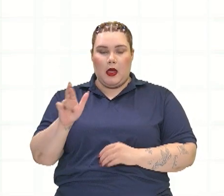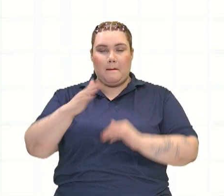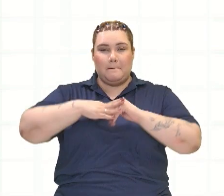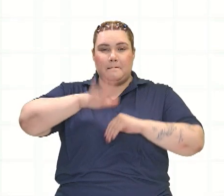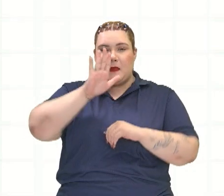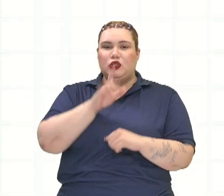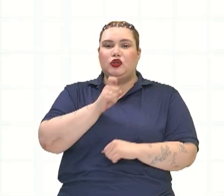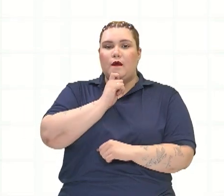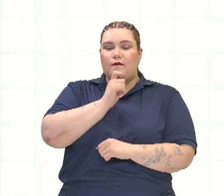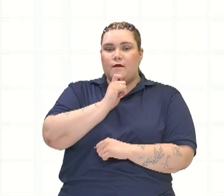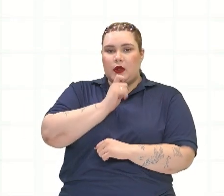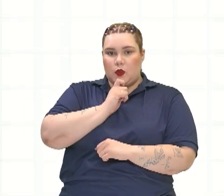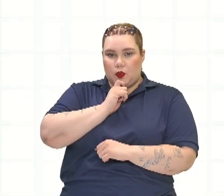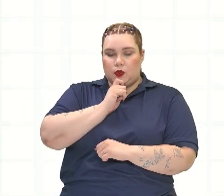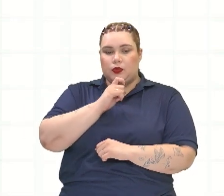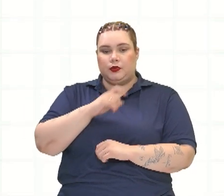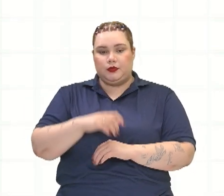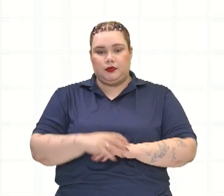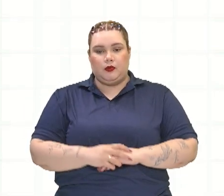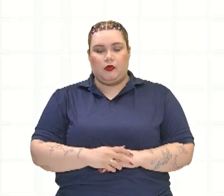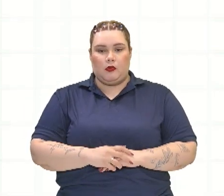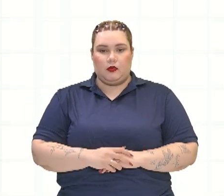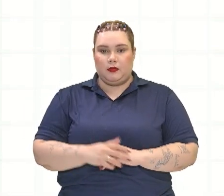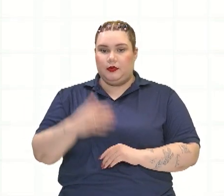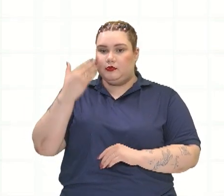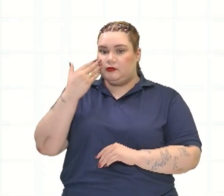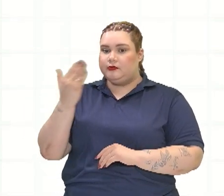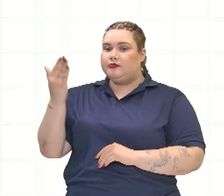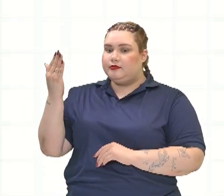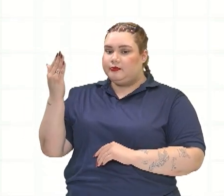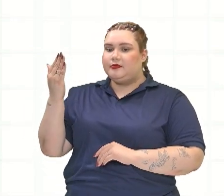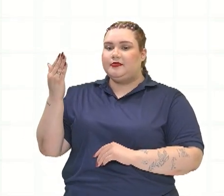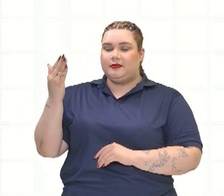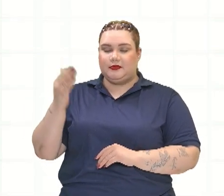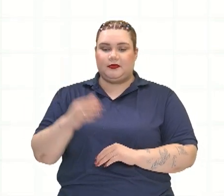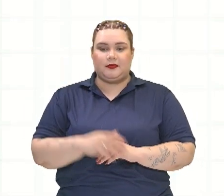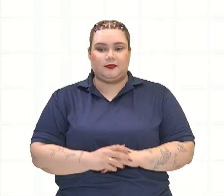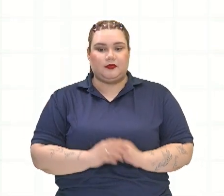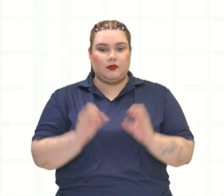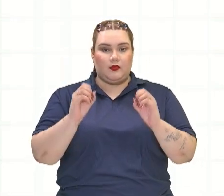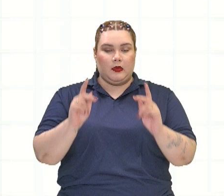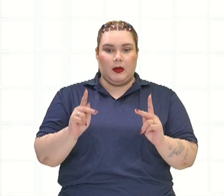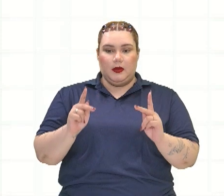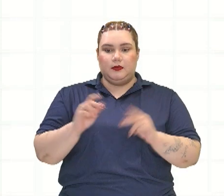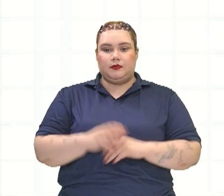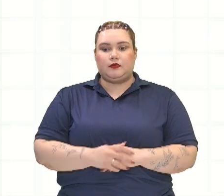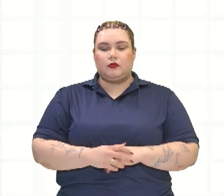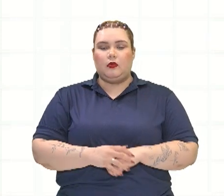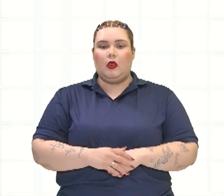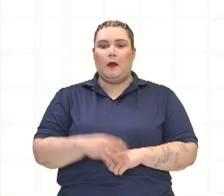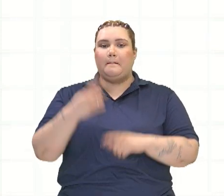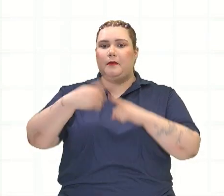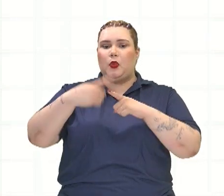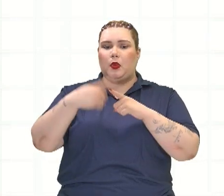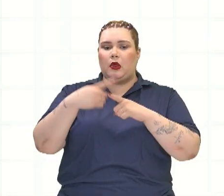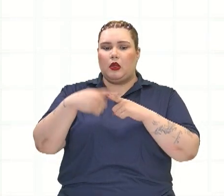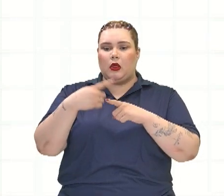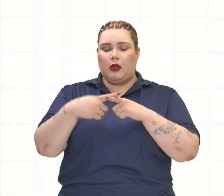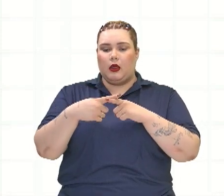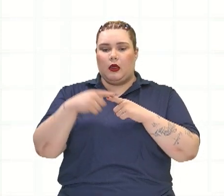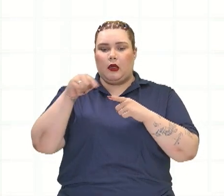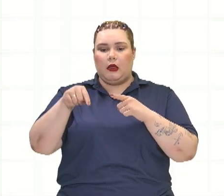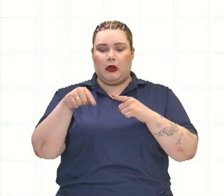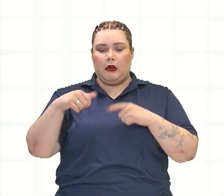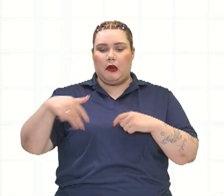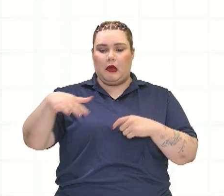gente chama de glacial antártica, certo? E por que essas zonas